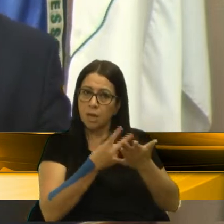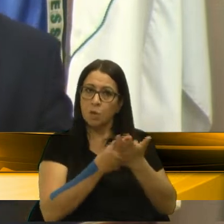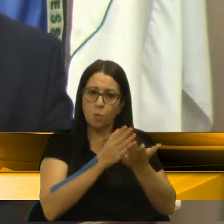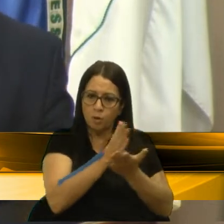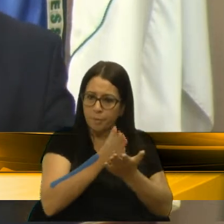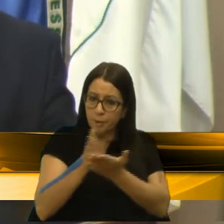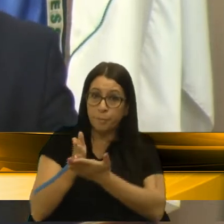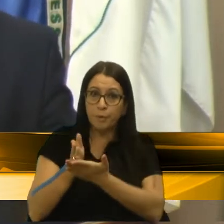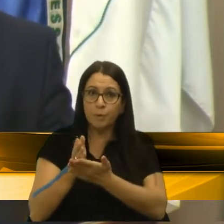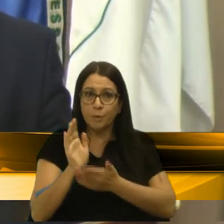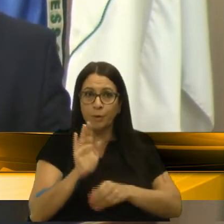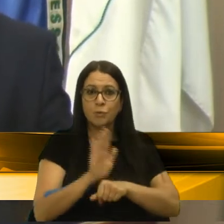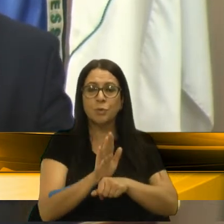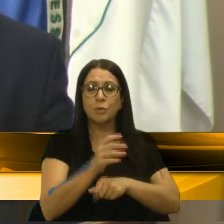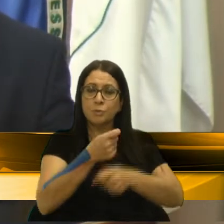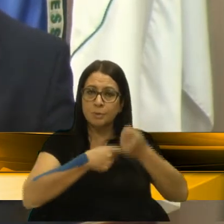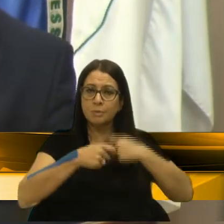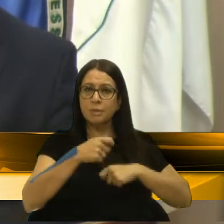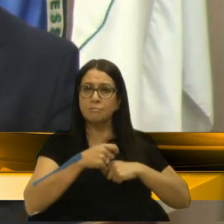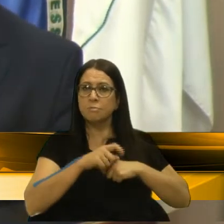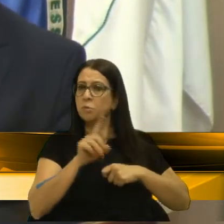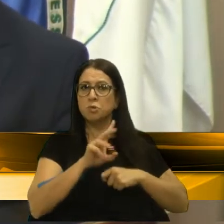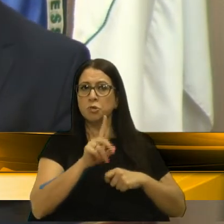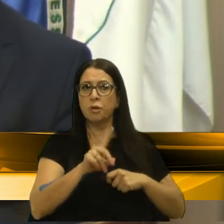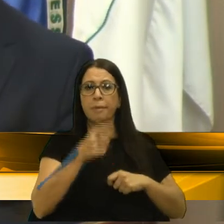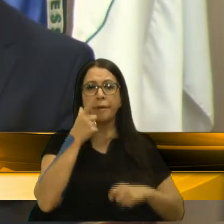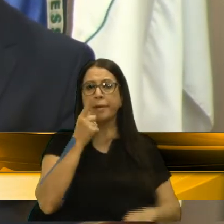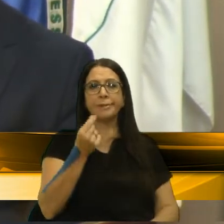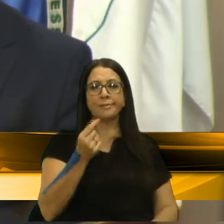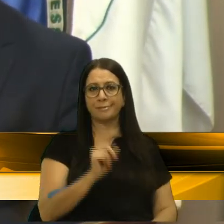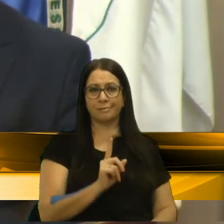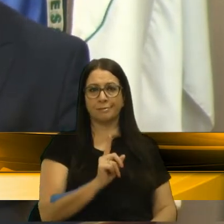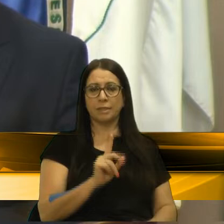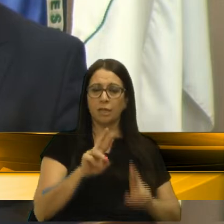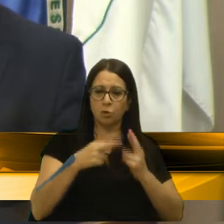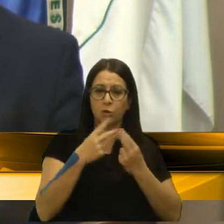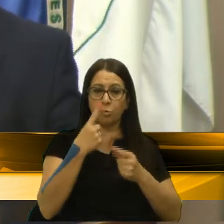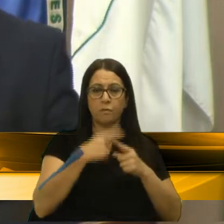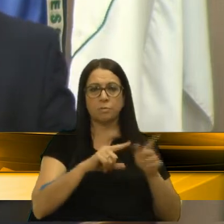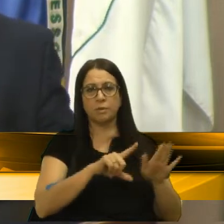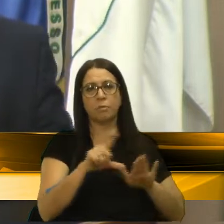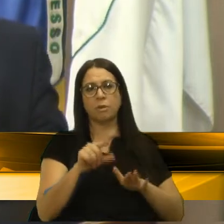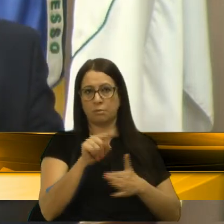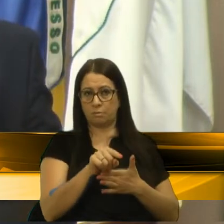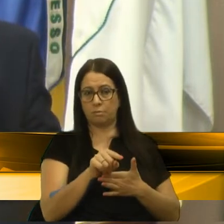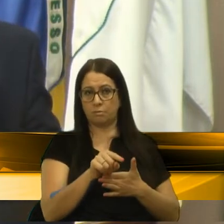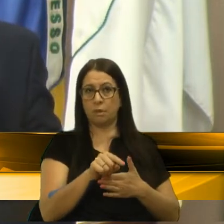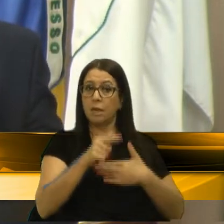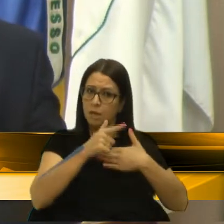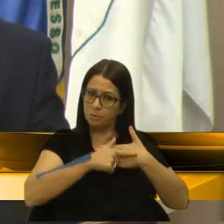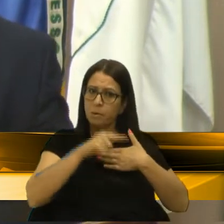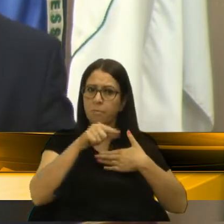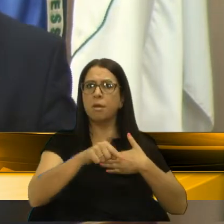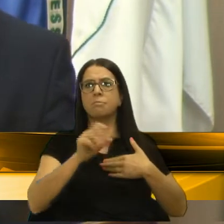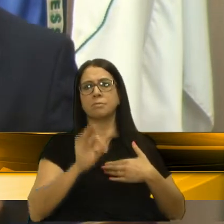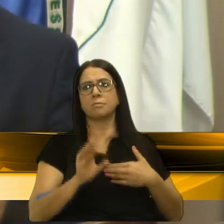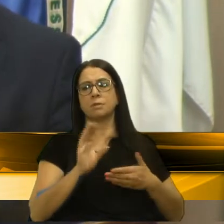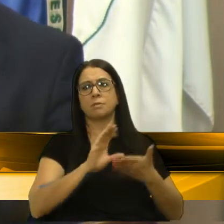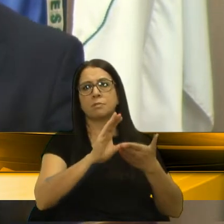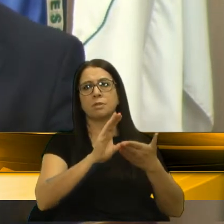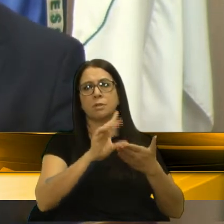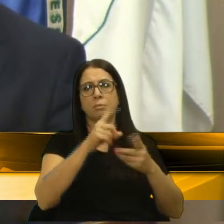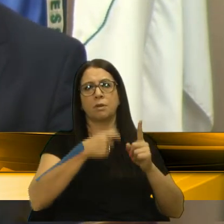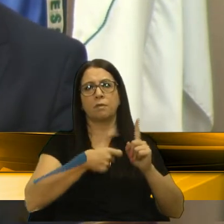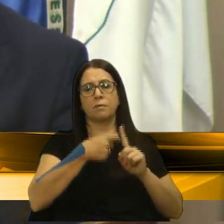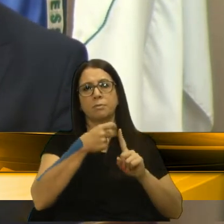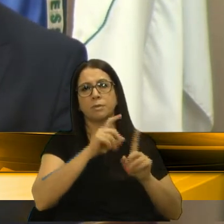e auxiliar a administração da Codeca. Não lá só para ganhar dinheiro e se reunir uma vez por semana. Essa é a tarefa do Conselho. Uma vez por mês. Se